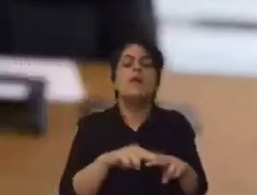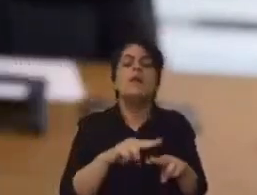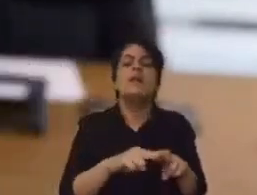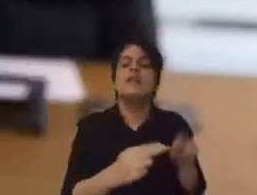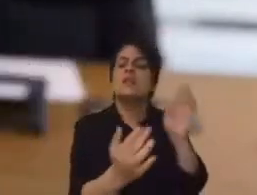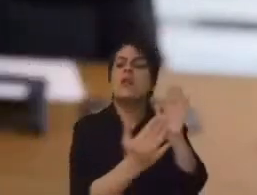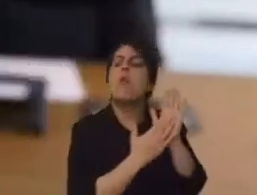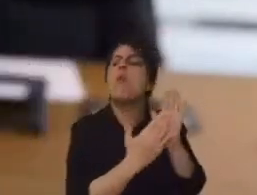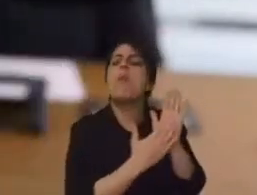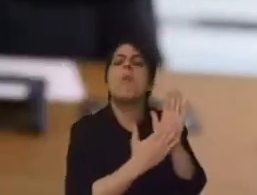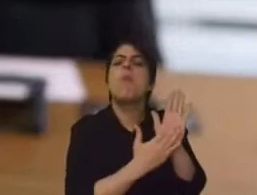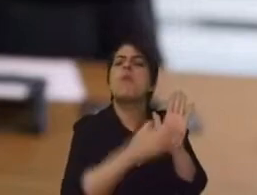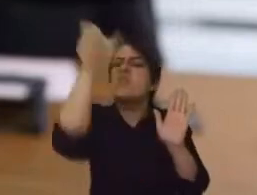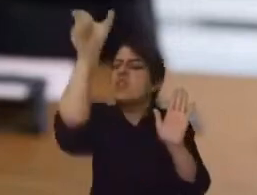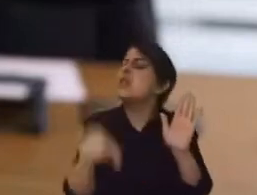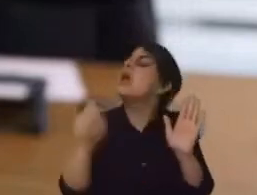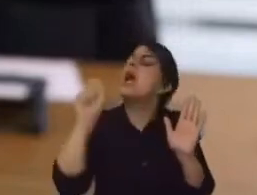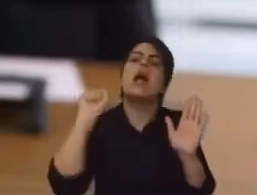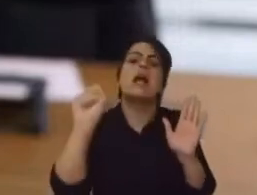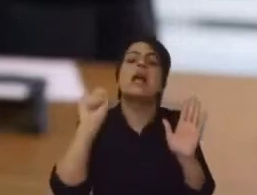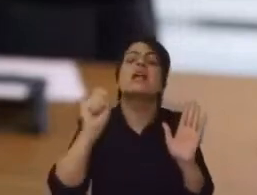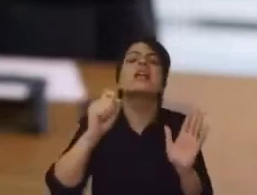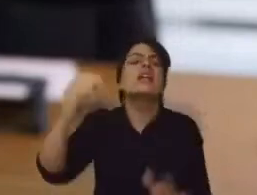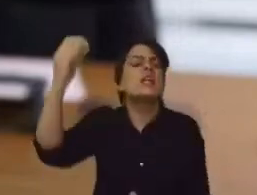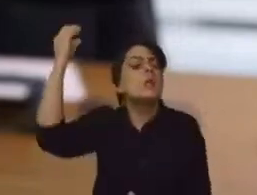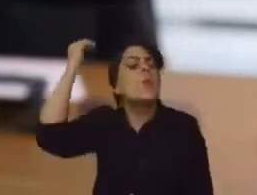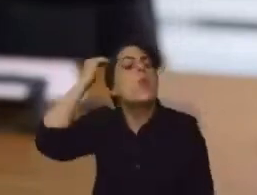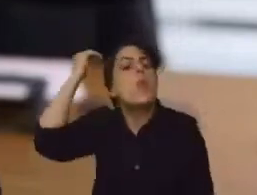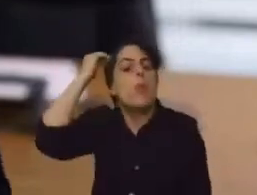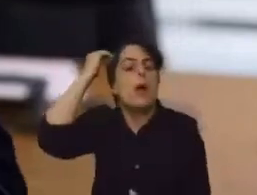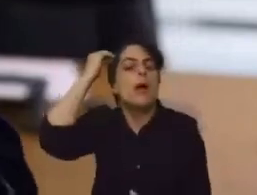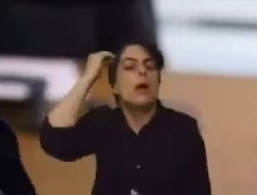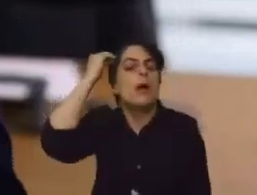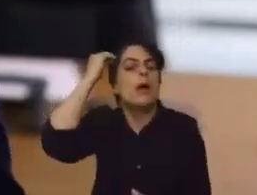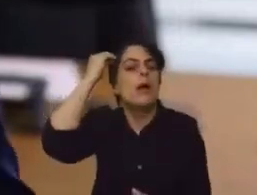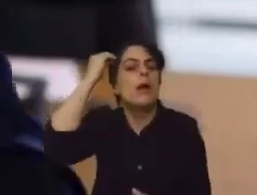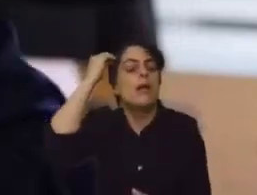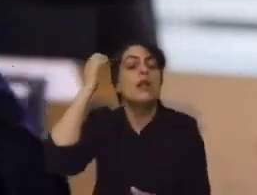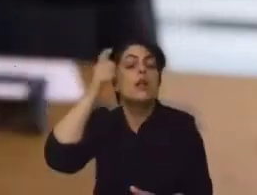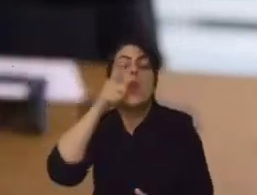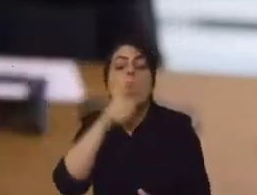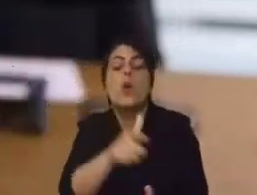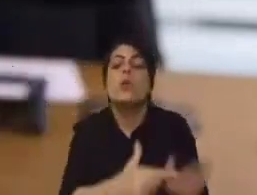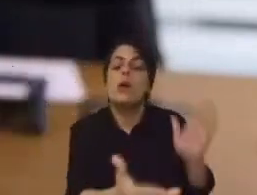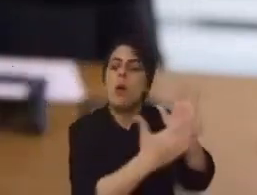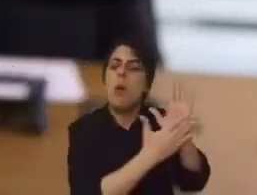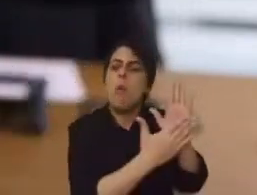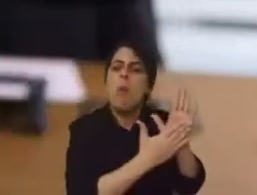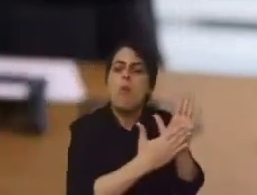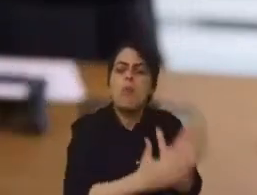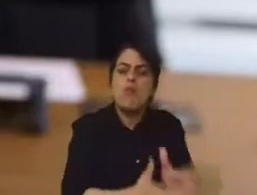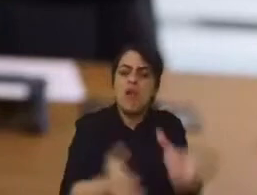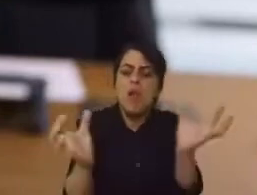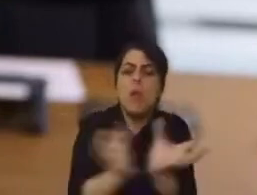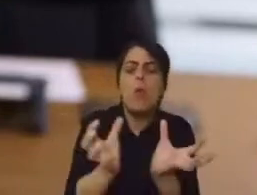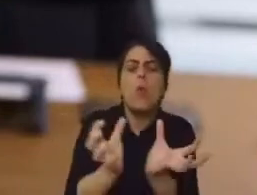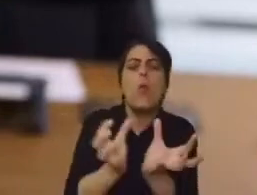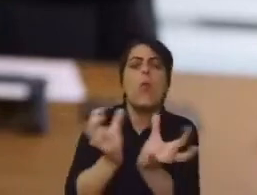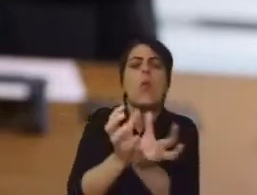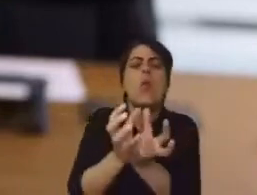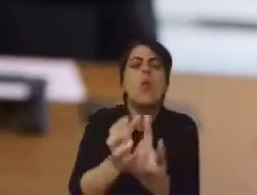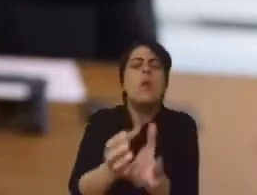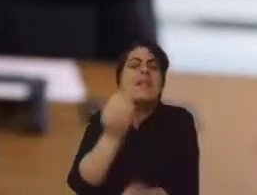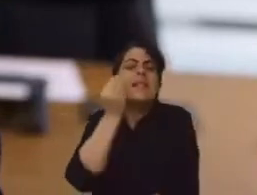culpados. E conseguimos provar que, na verdade, era uma quadrilha que estava tentando transformar o meu governo